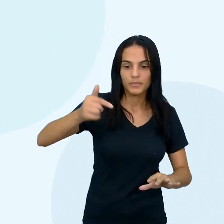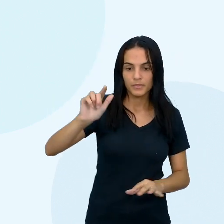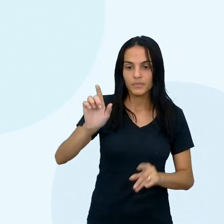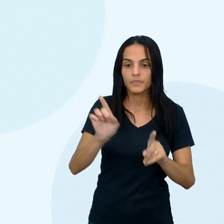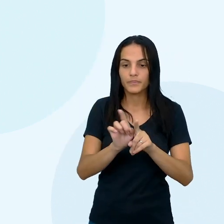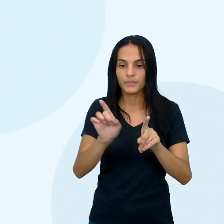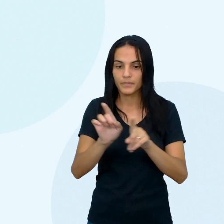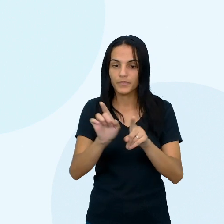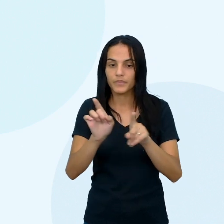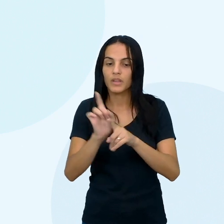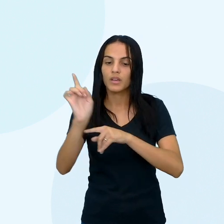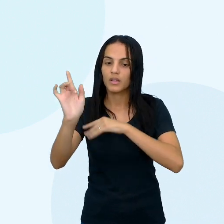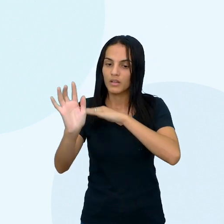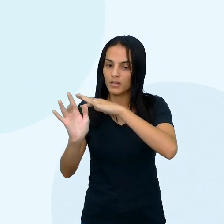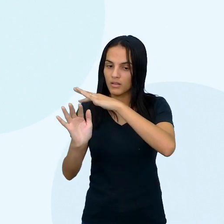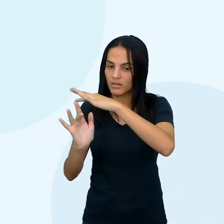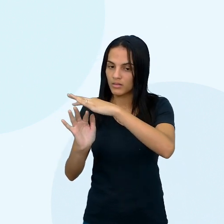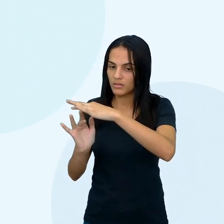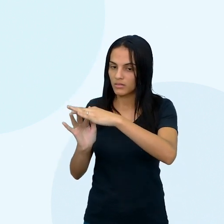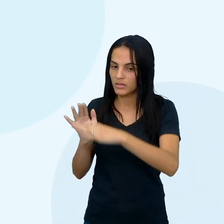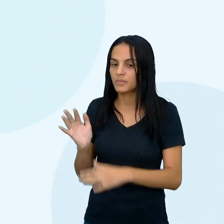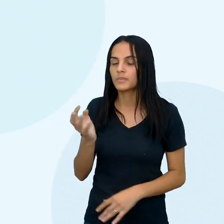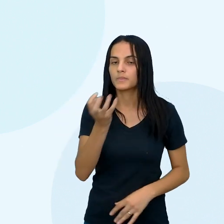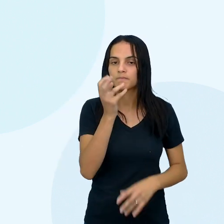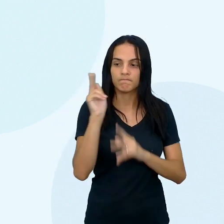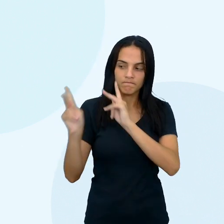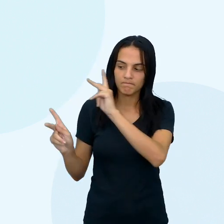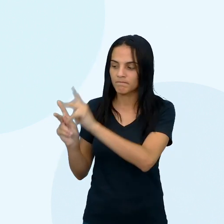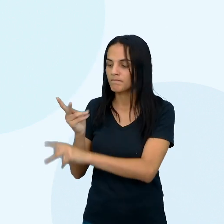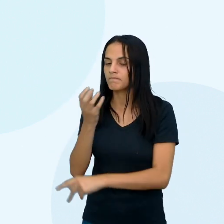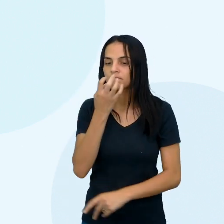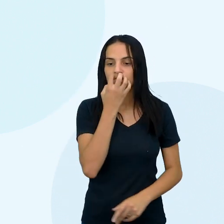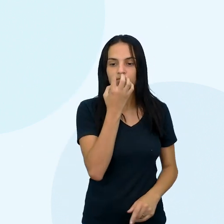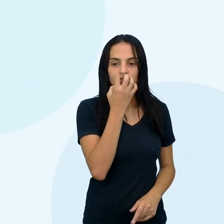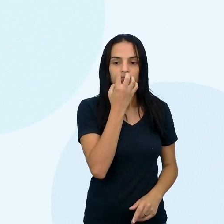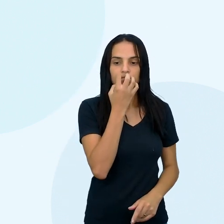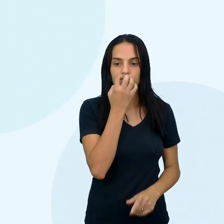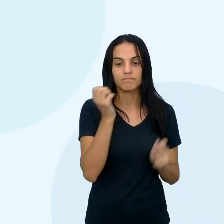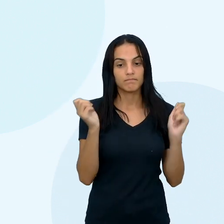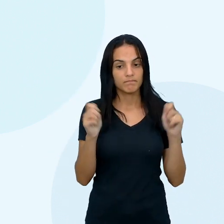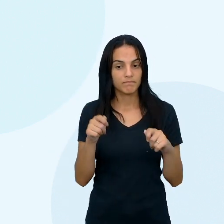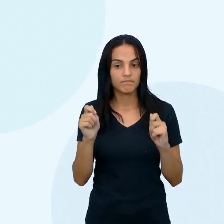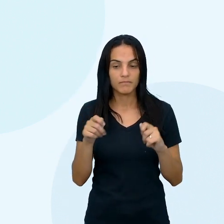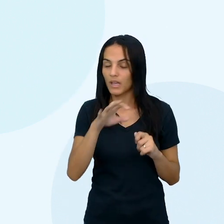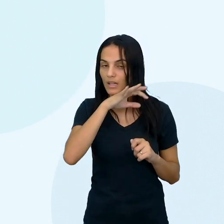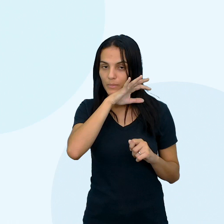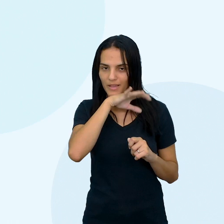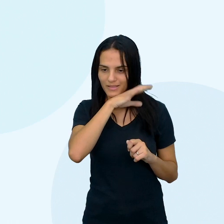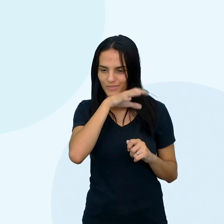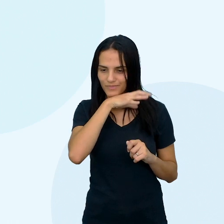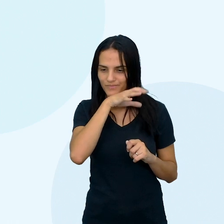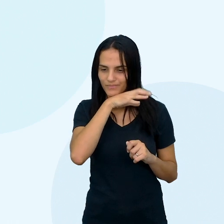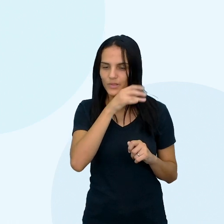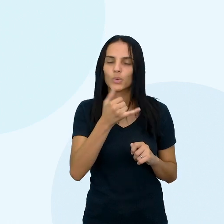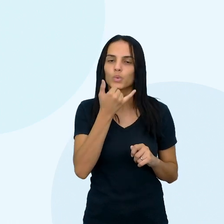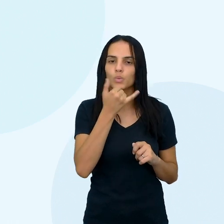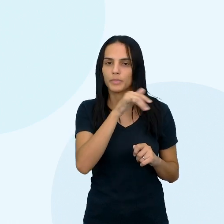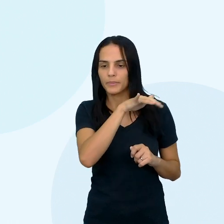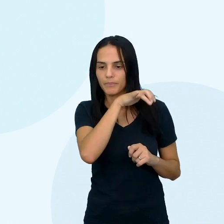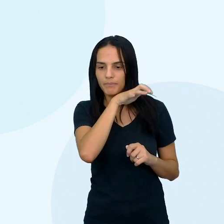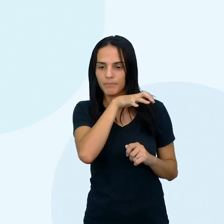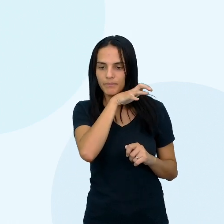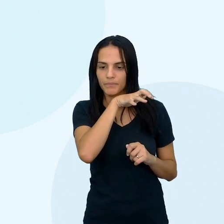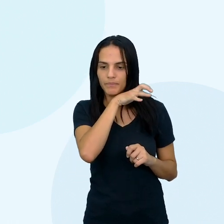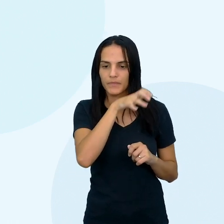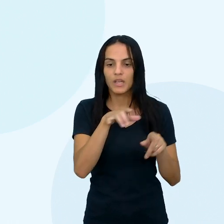quanto ao deslocamento sazonal, periódico de populações animais. O migrante é aquela pessoa que pode ter feito